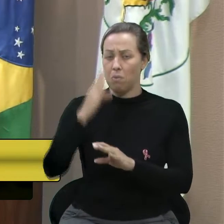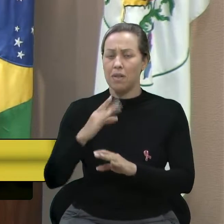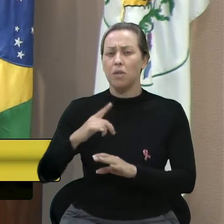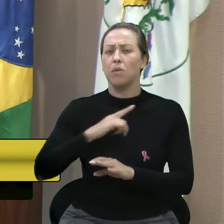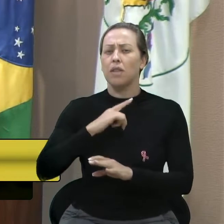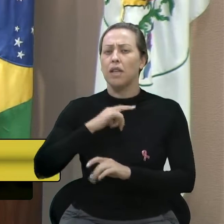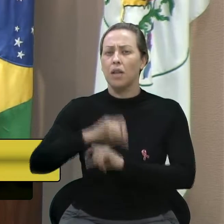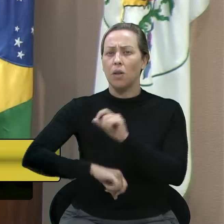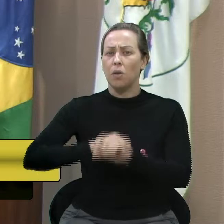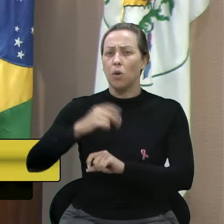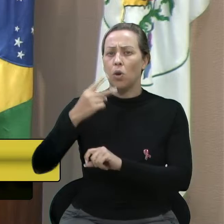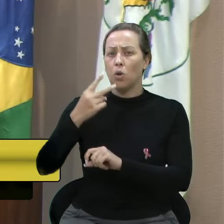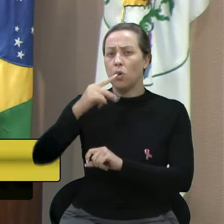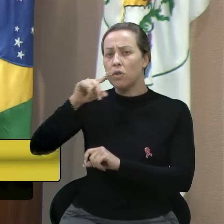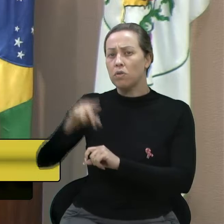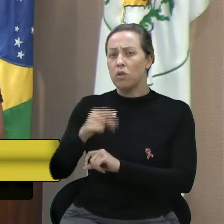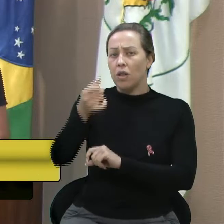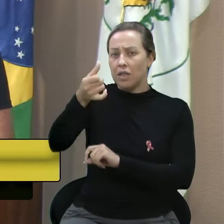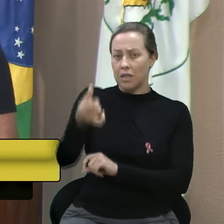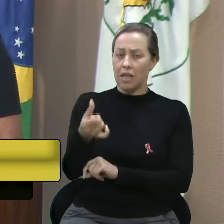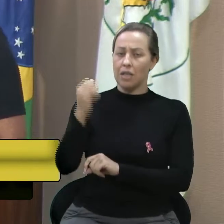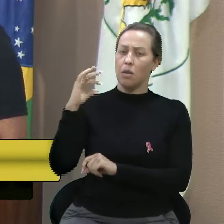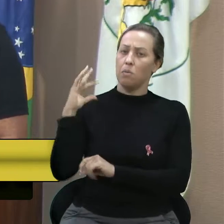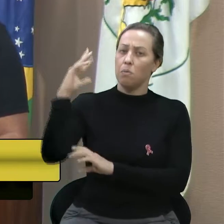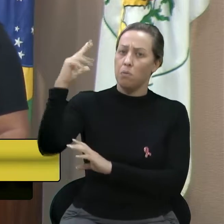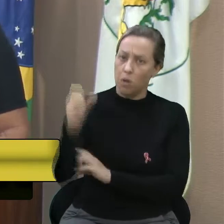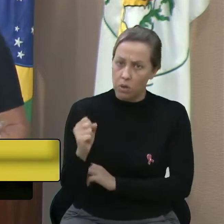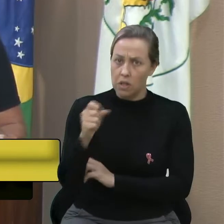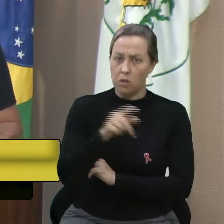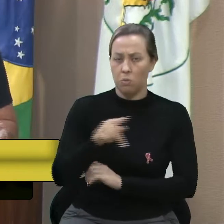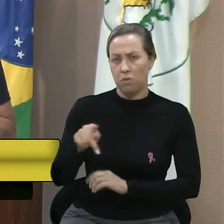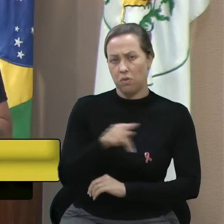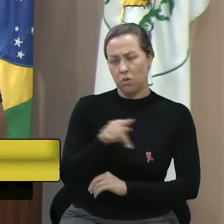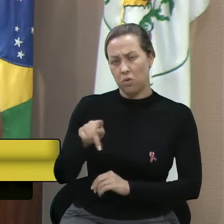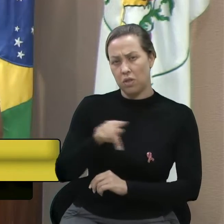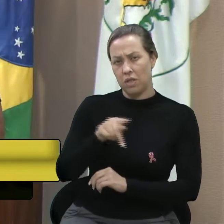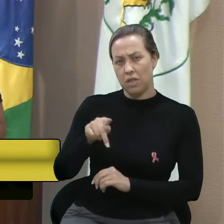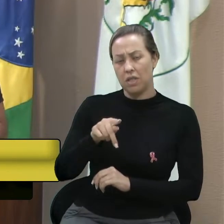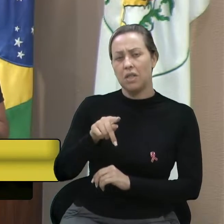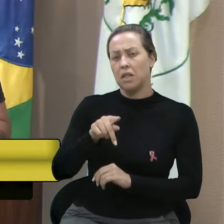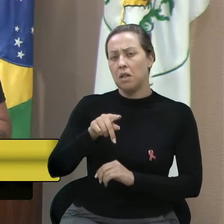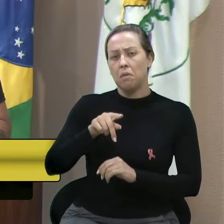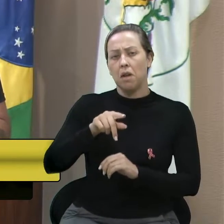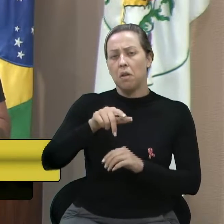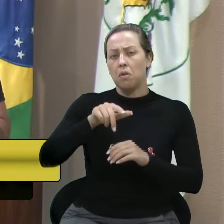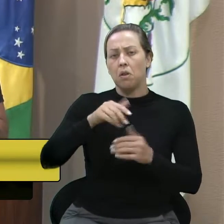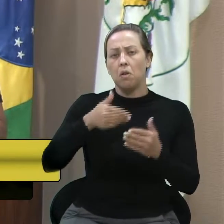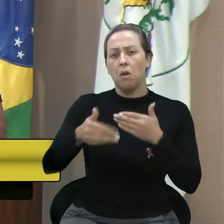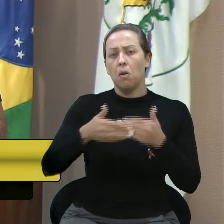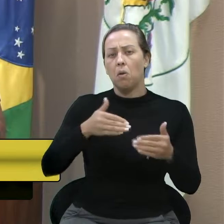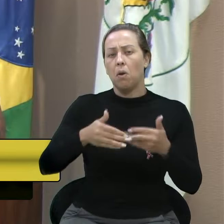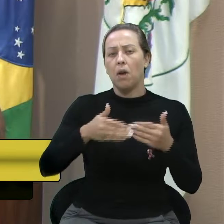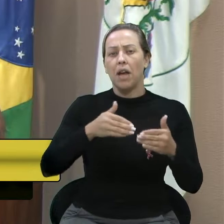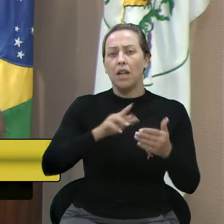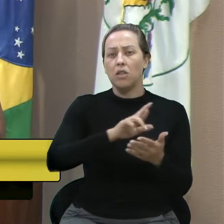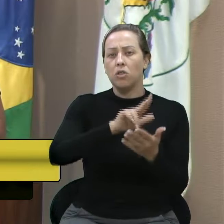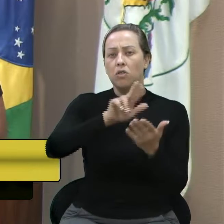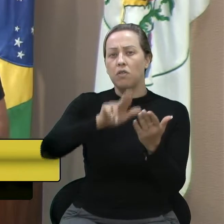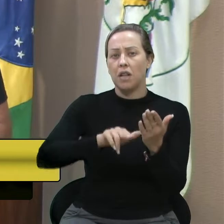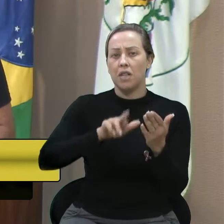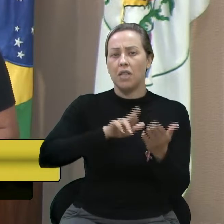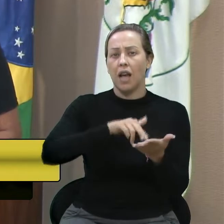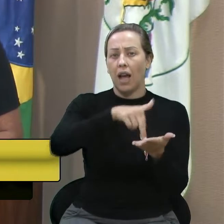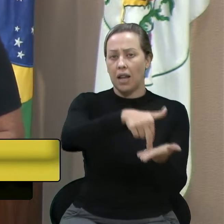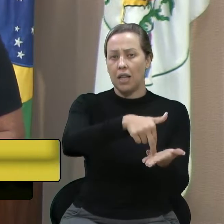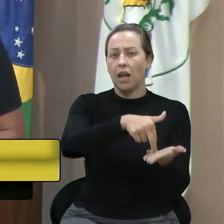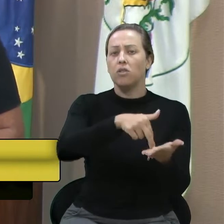possui 2,6 milhões de professores em diferentes realidades.